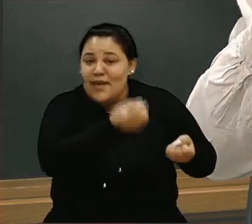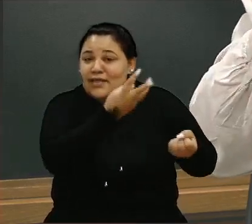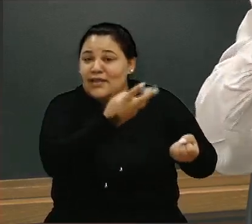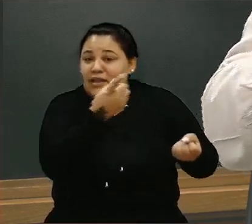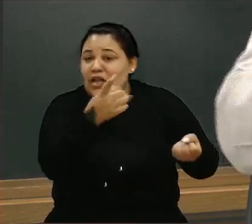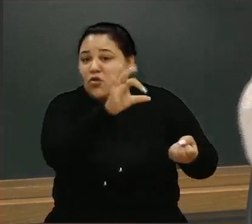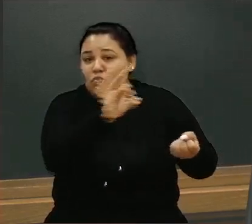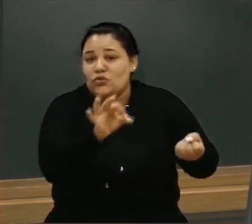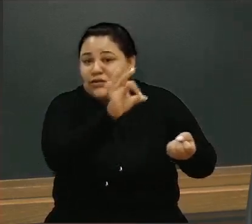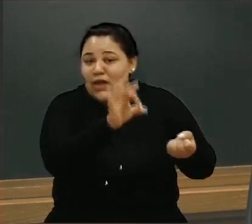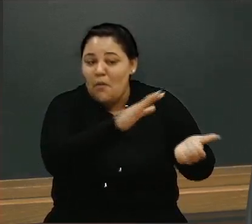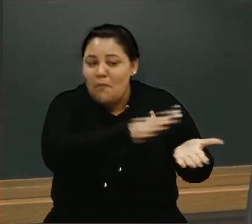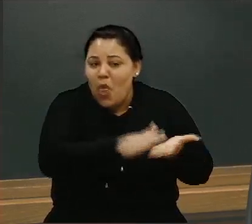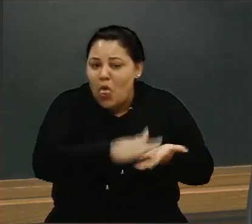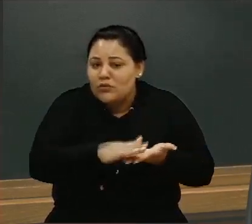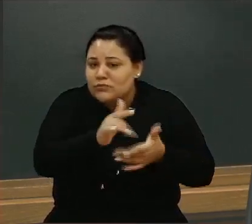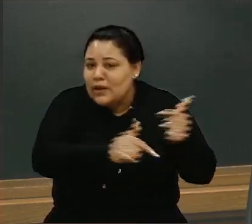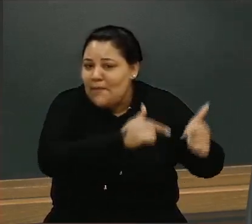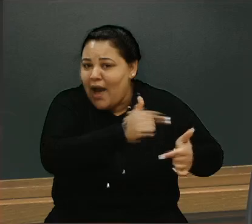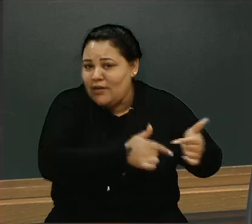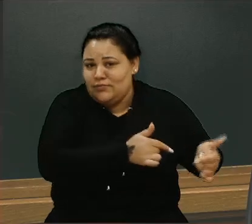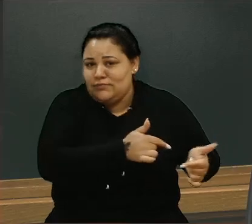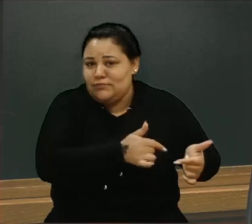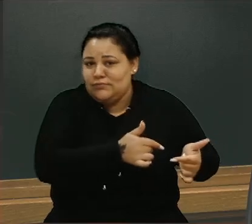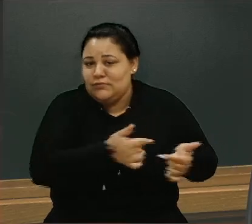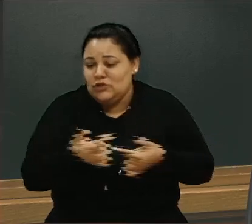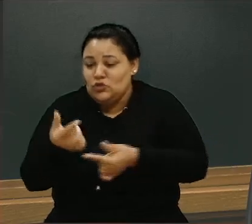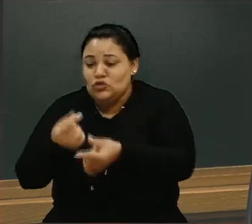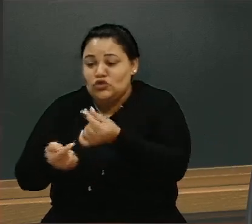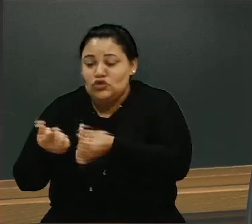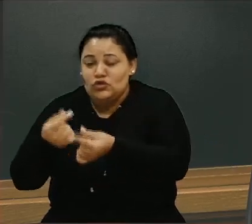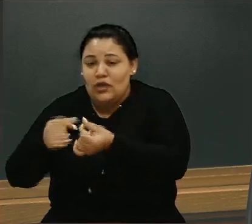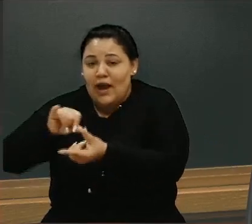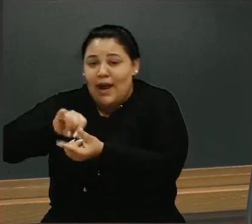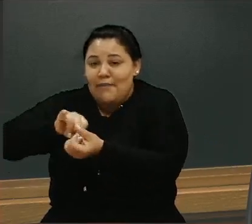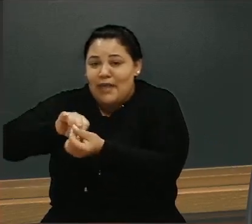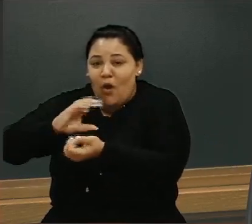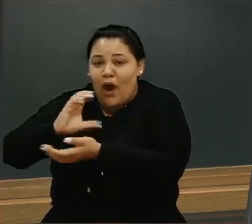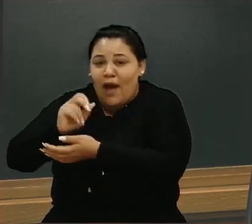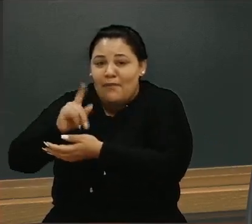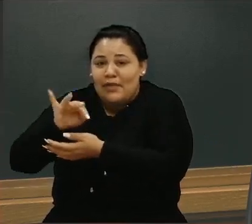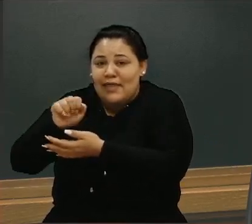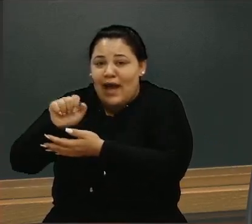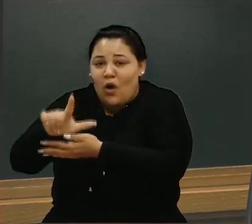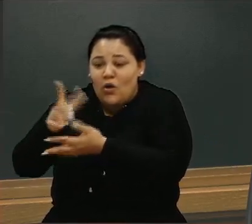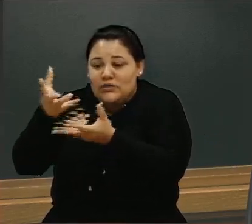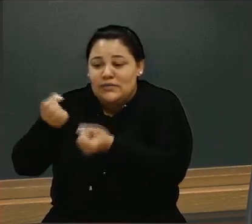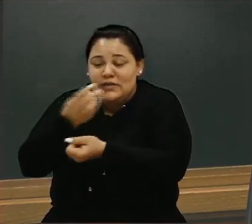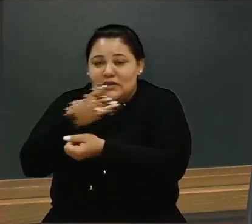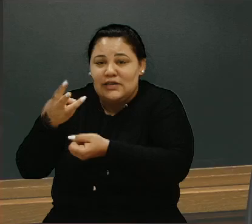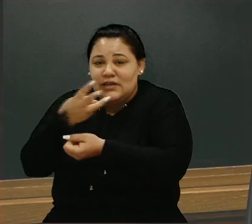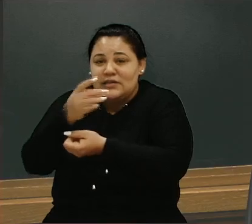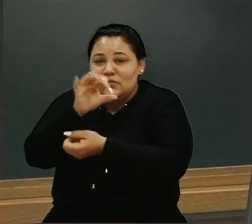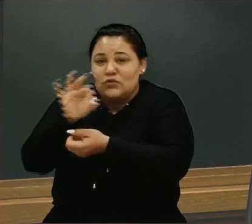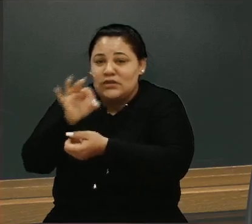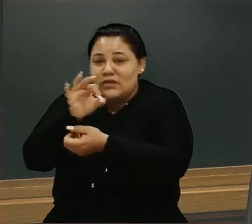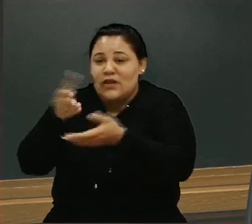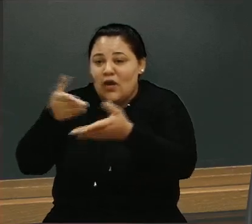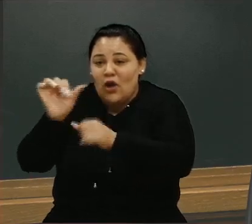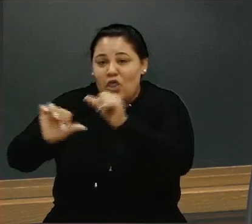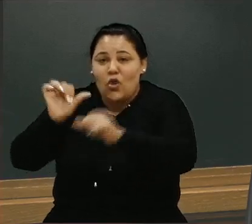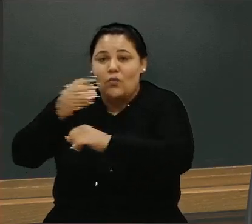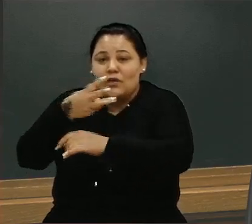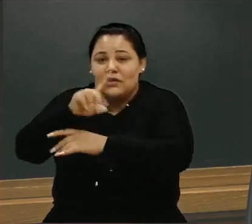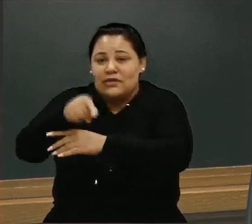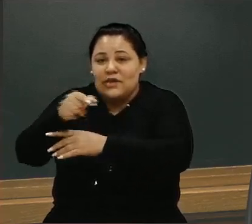produzia, enquanto o capital recebia 33% e passou a receber 37,5%. E sabe quem